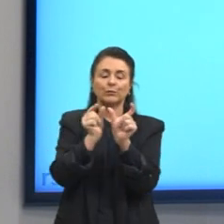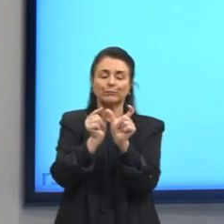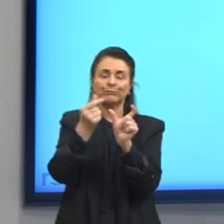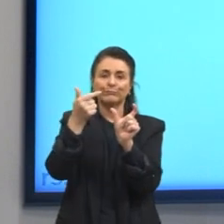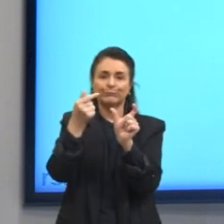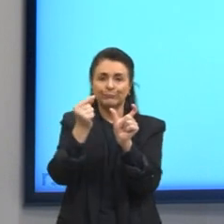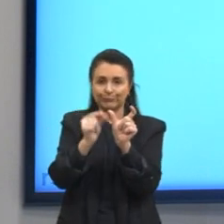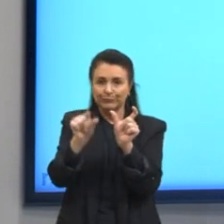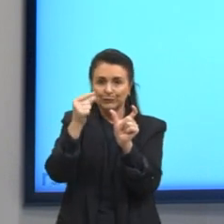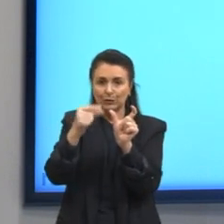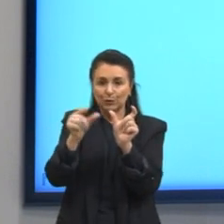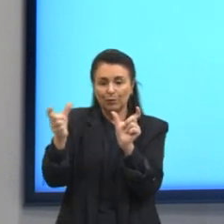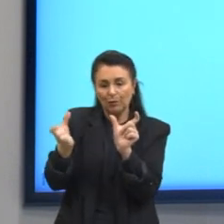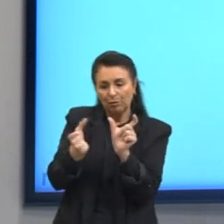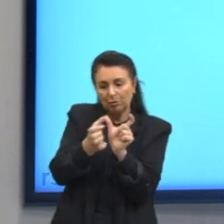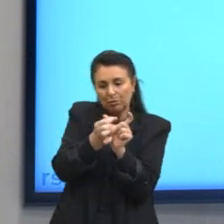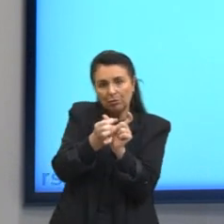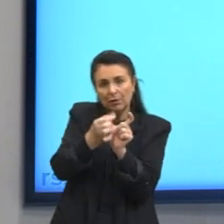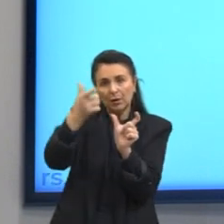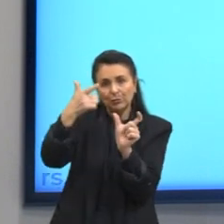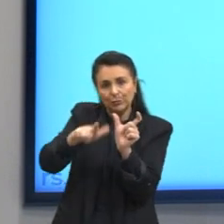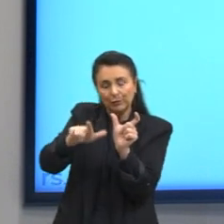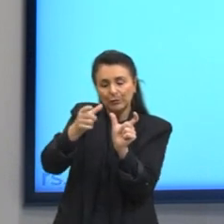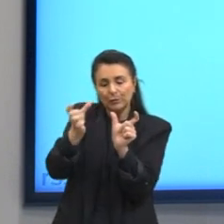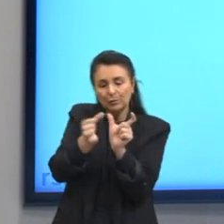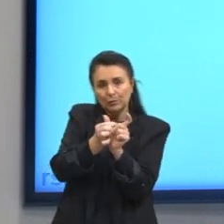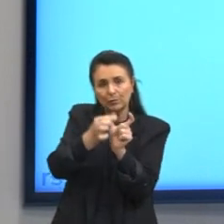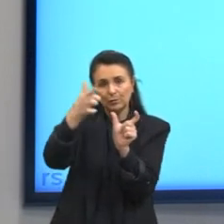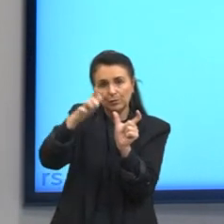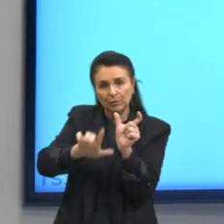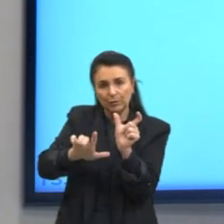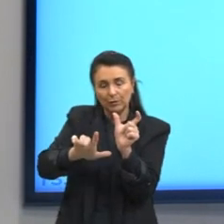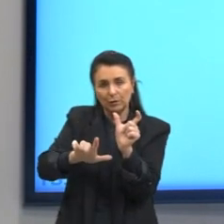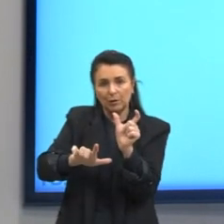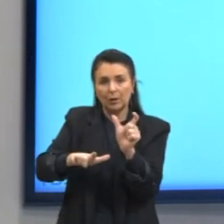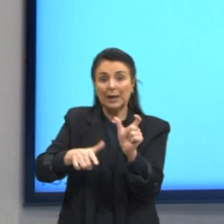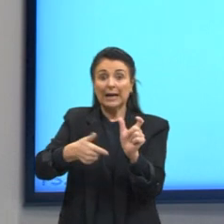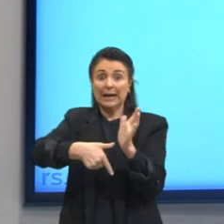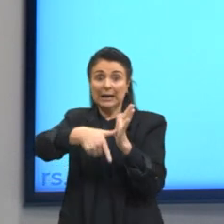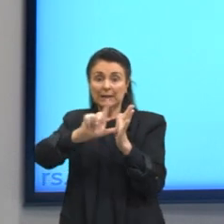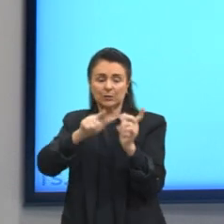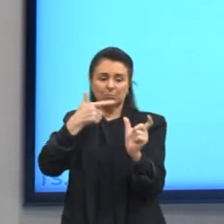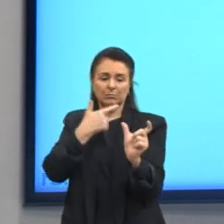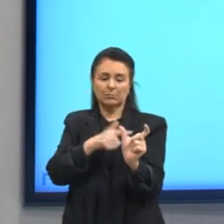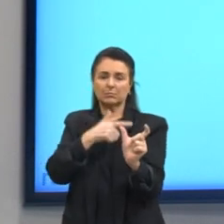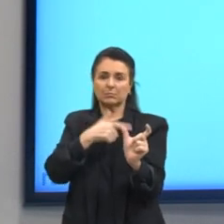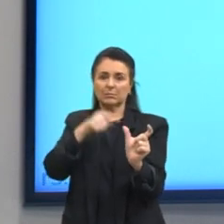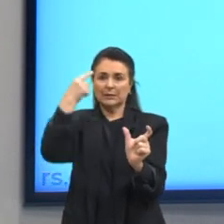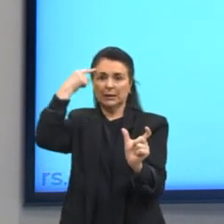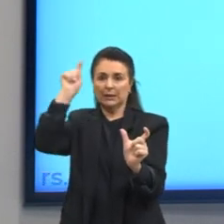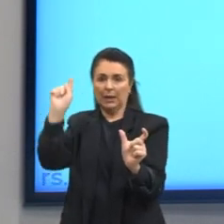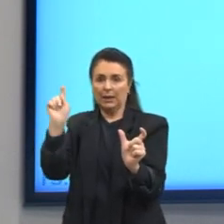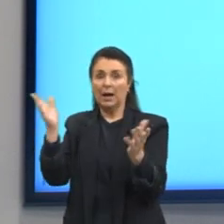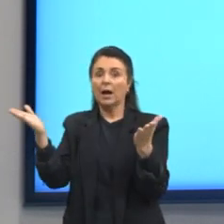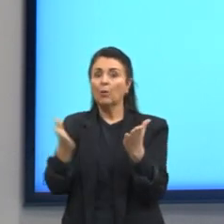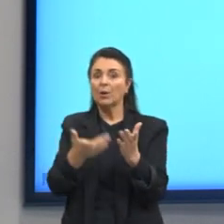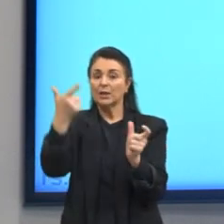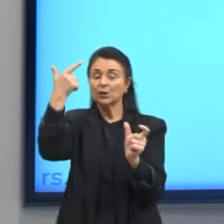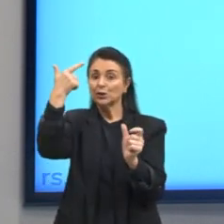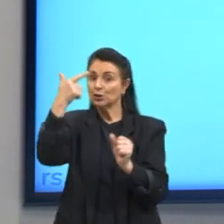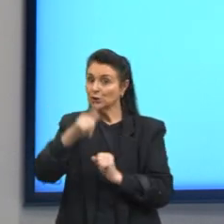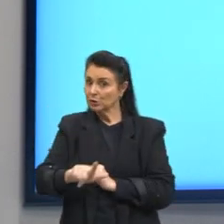de um termo conectivo lá o pleonasmo a gente vai repetir uma ideia que a gente vai repetir um conector